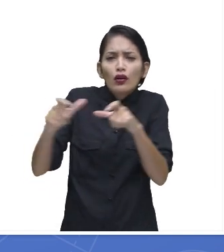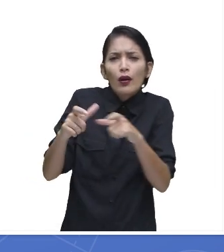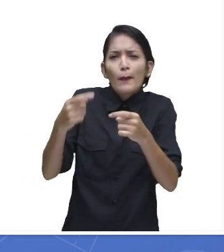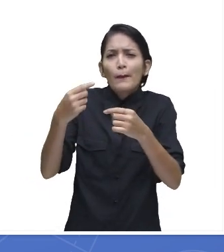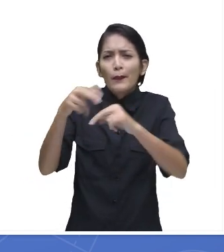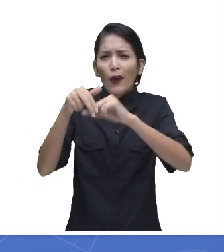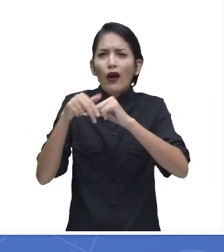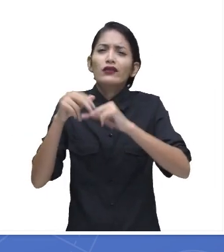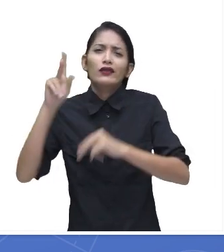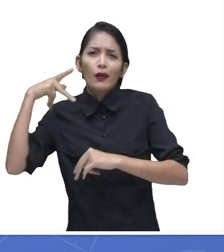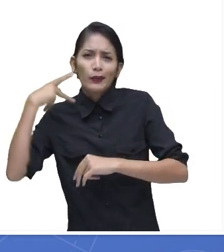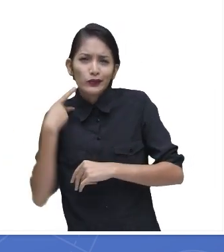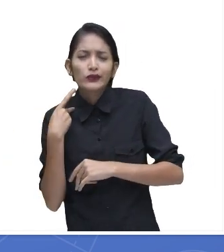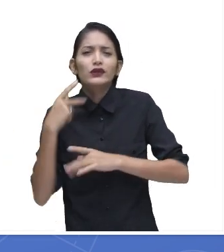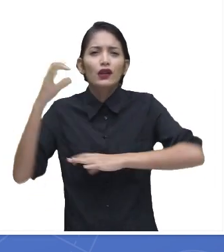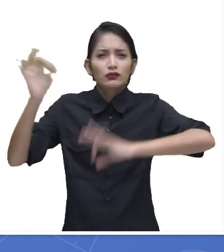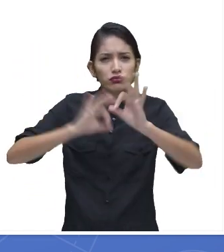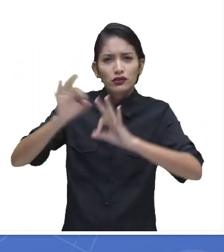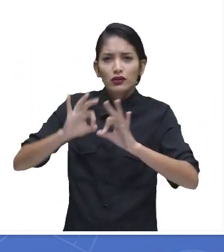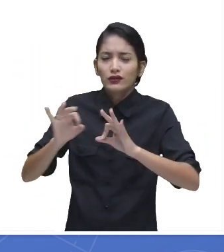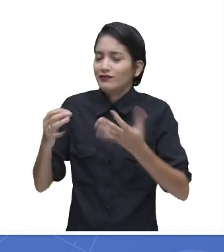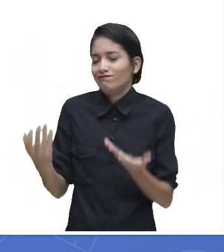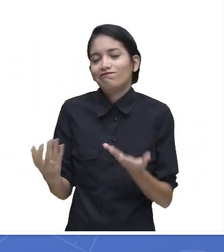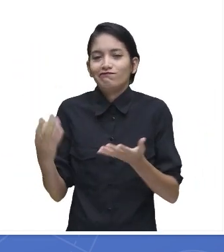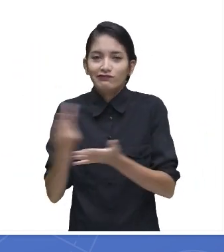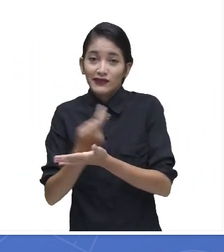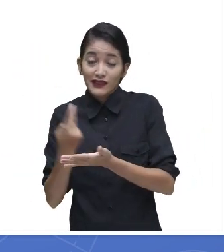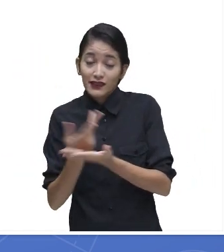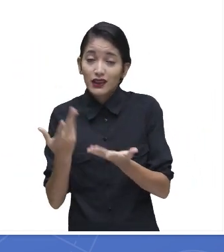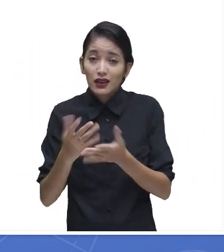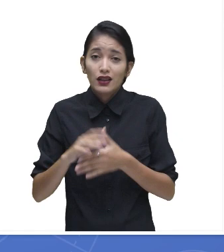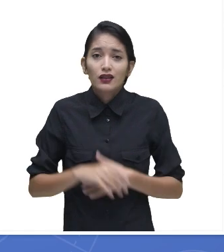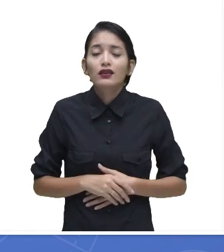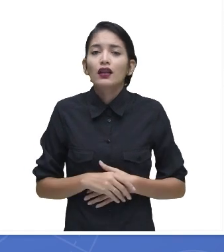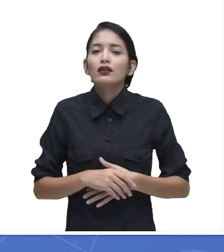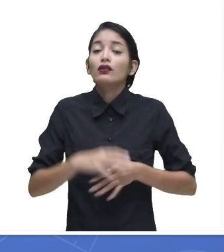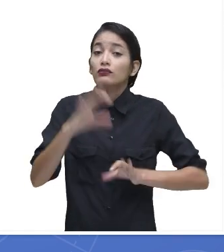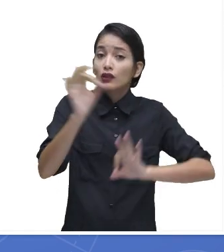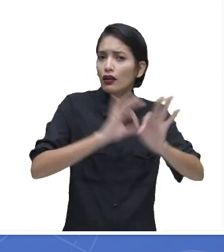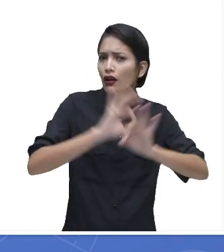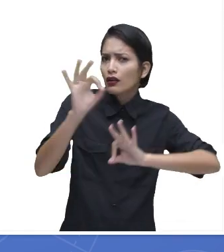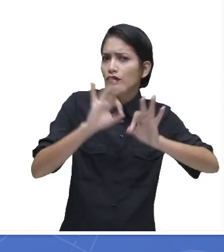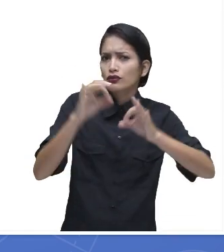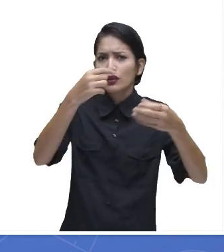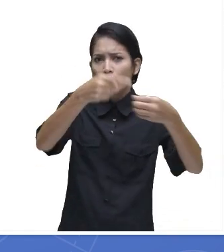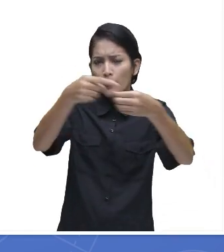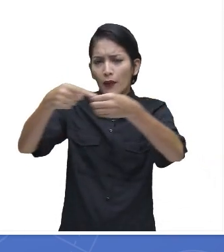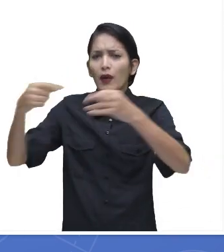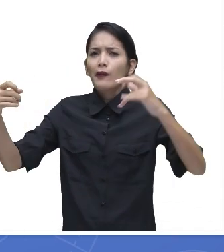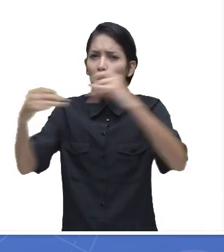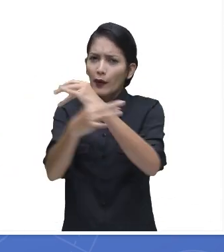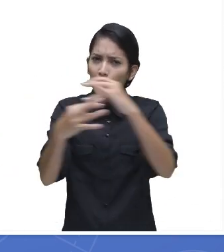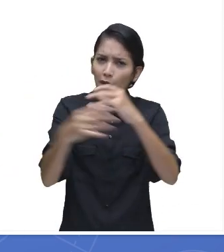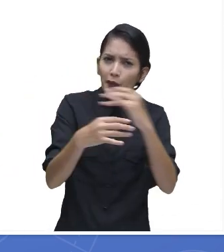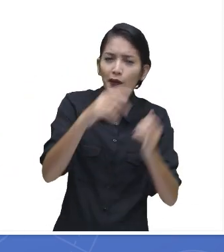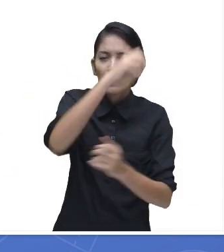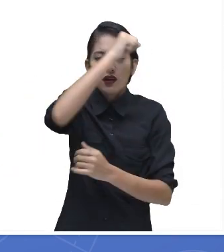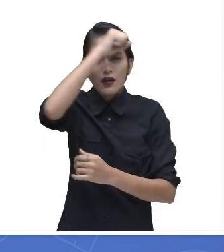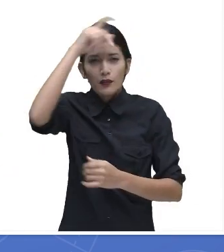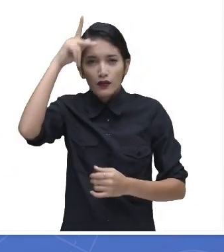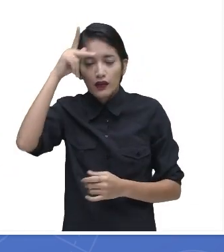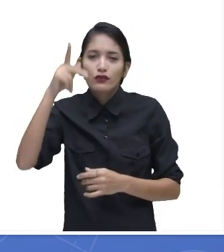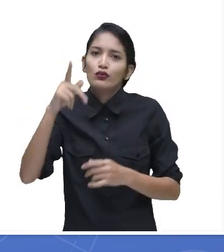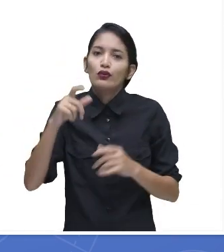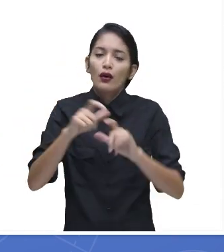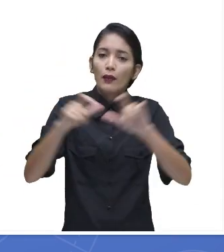de planejamento. Nada a ver, na verdade o planejamento municipal das cidades, das prefeituras, em